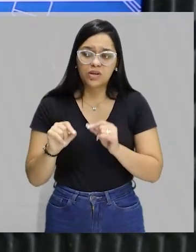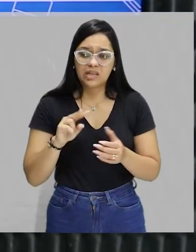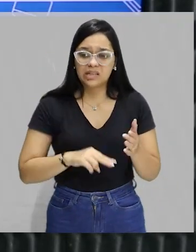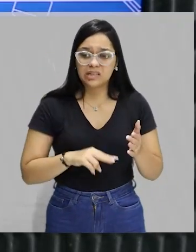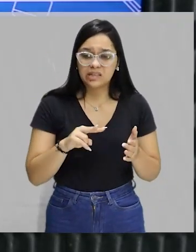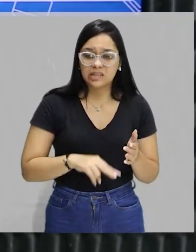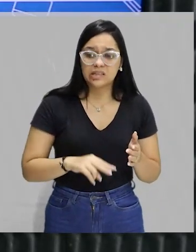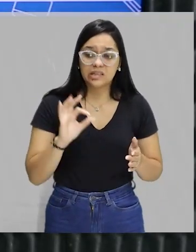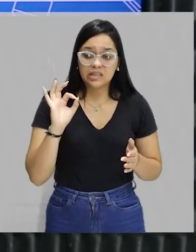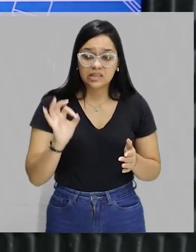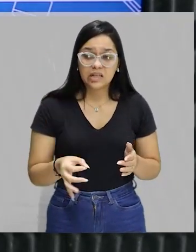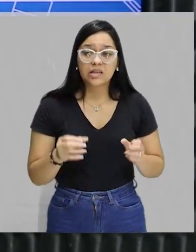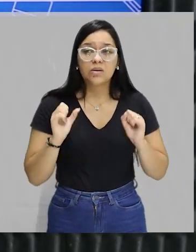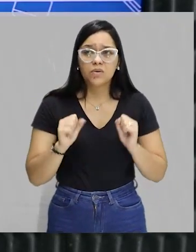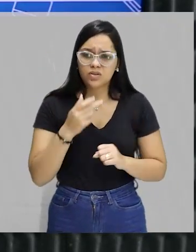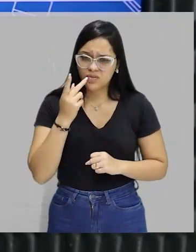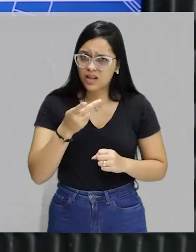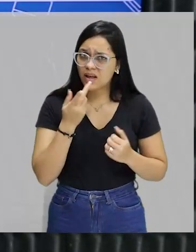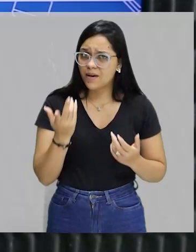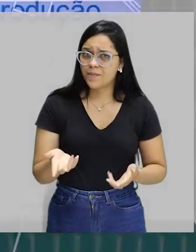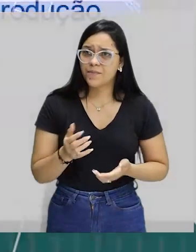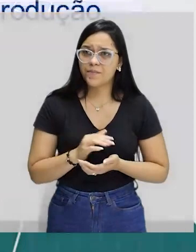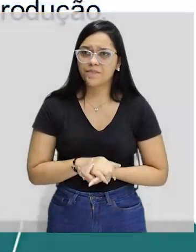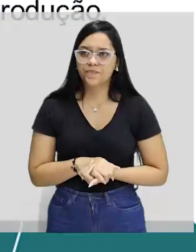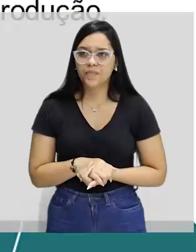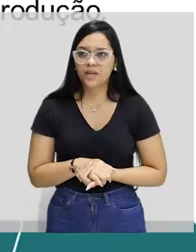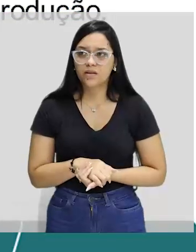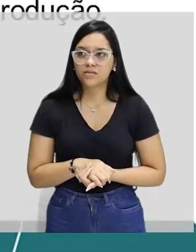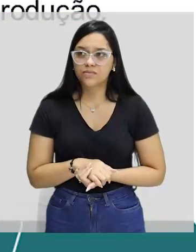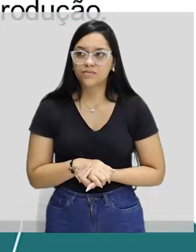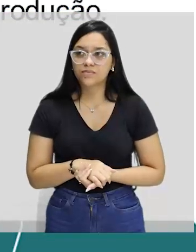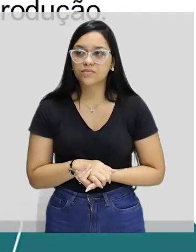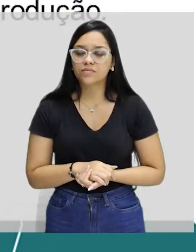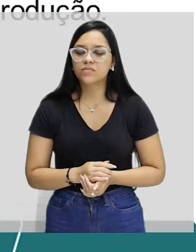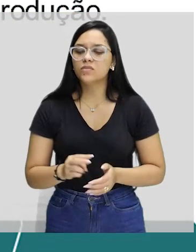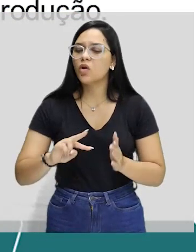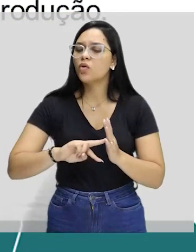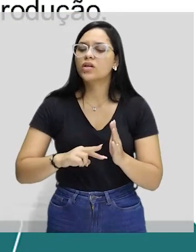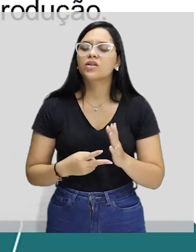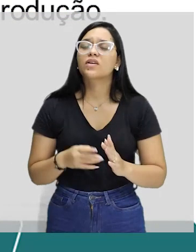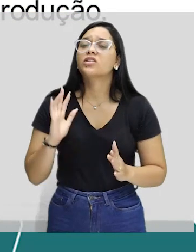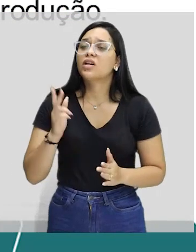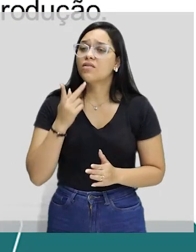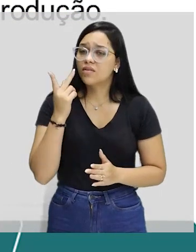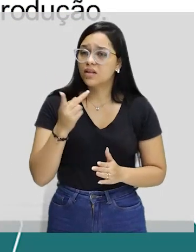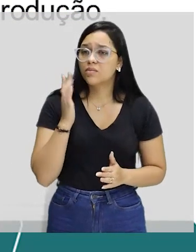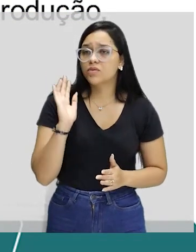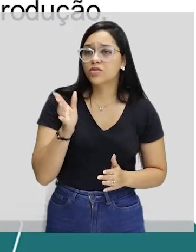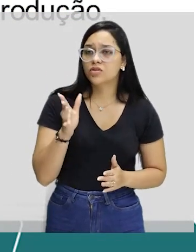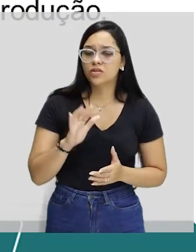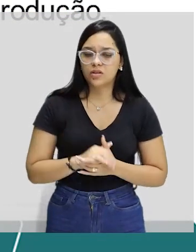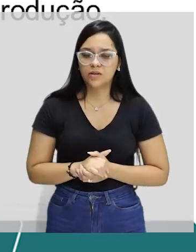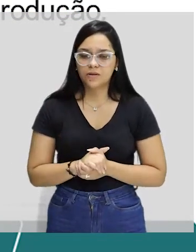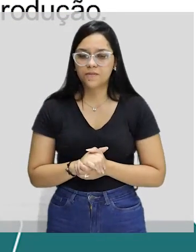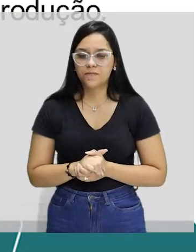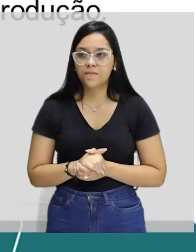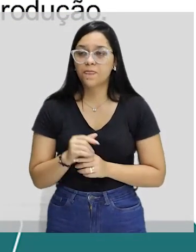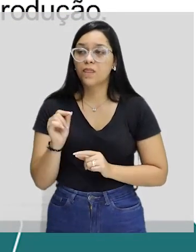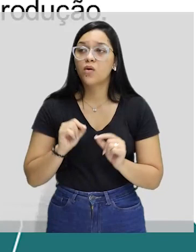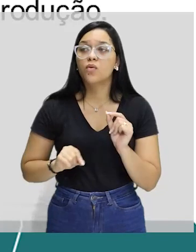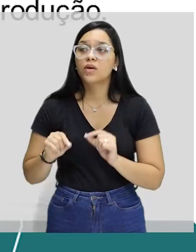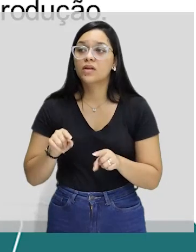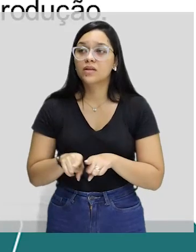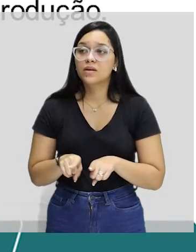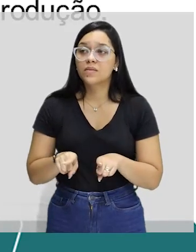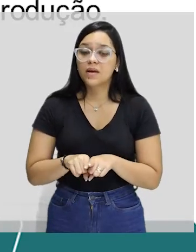lida coerentemente pode dizer muita coisa? O que é uma obra de arte? Já falamos sobre isso. O objeto, o que ele é,